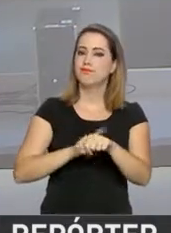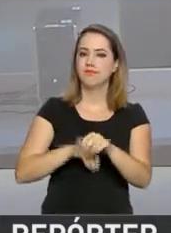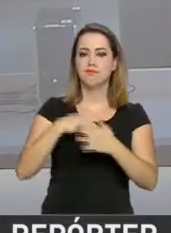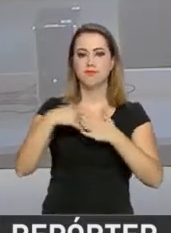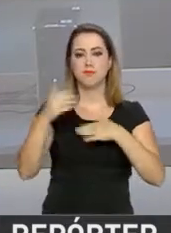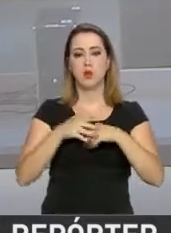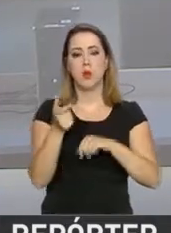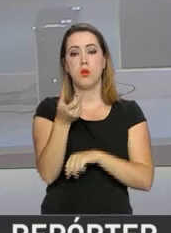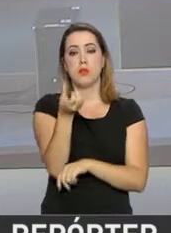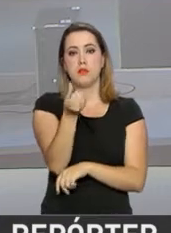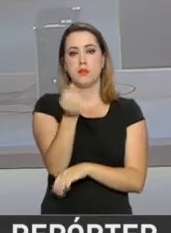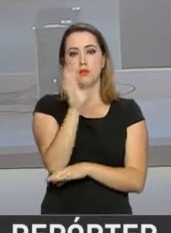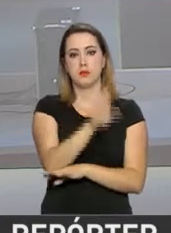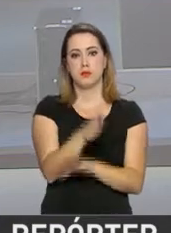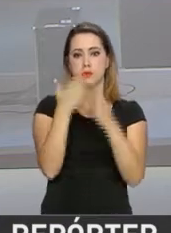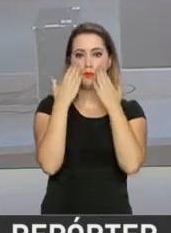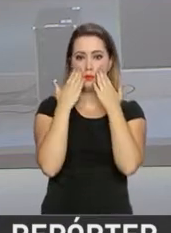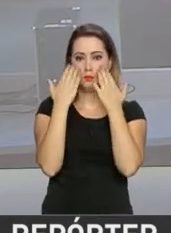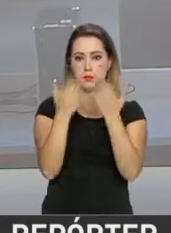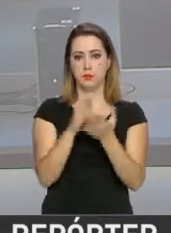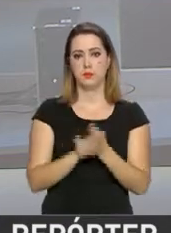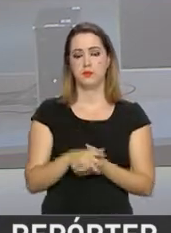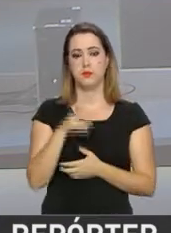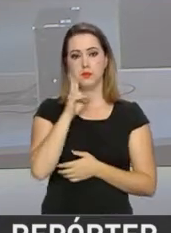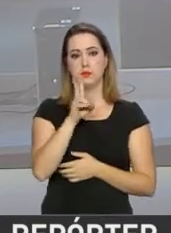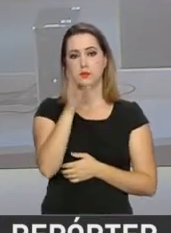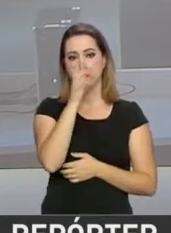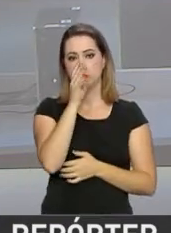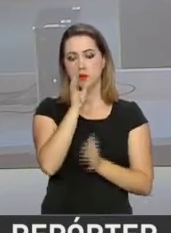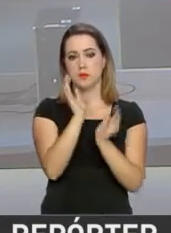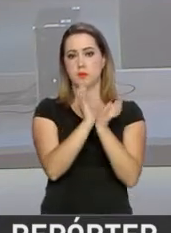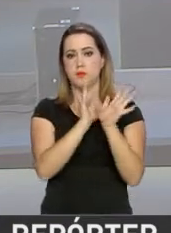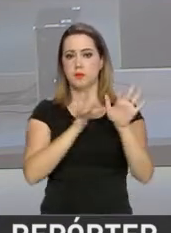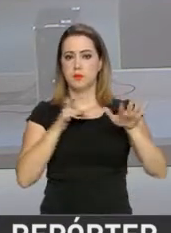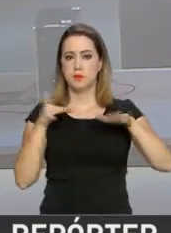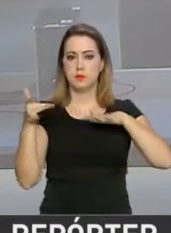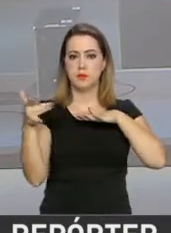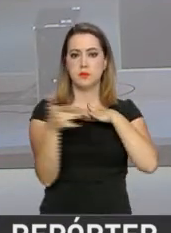momento ou daqui a pouco às 18h na próxima edição. Você pode acompanhar também